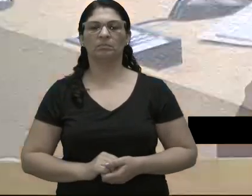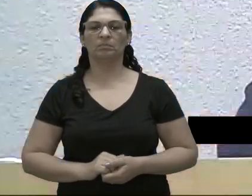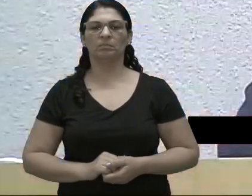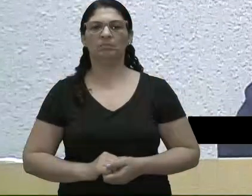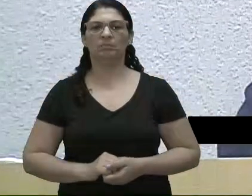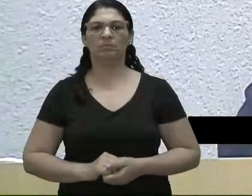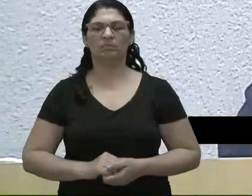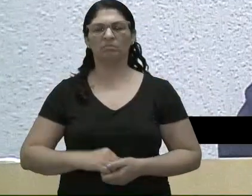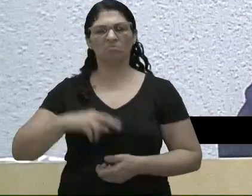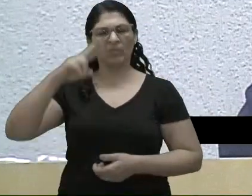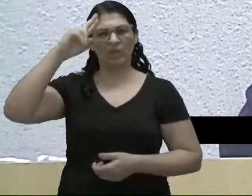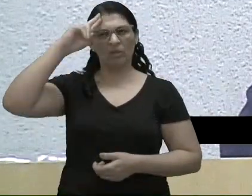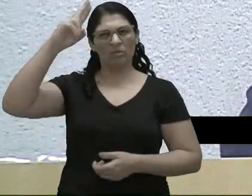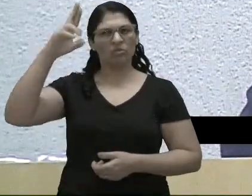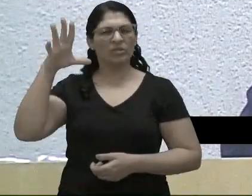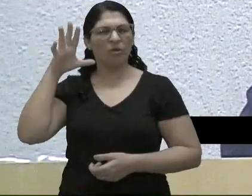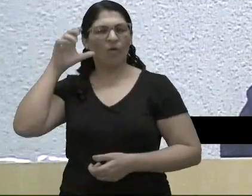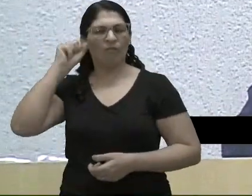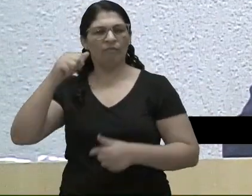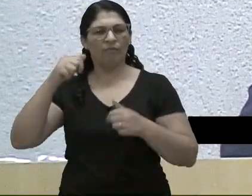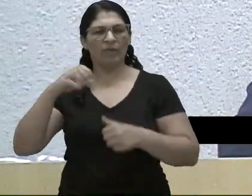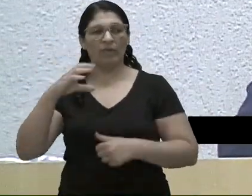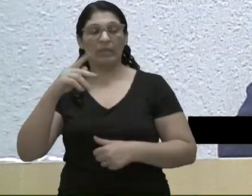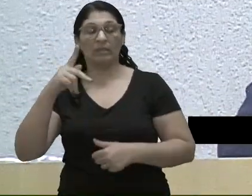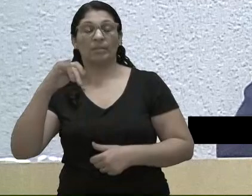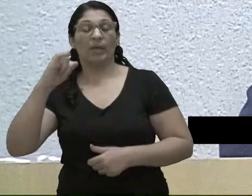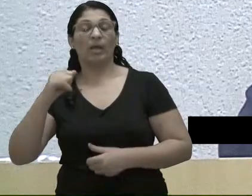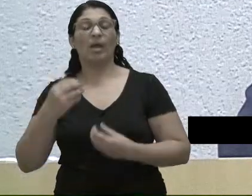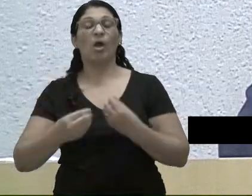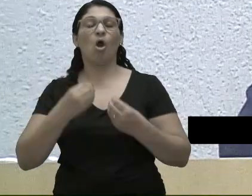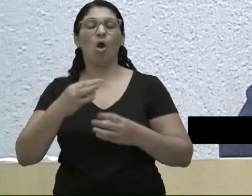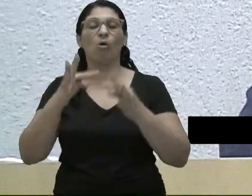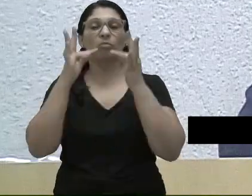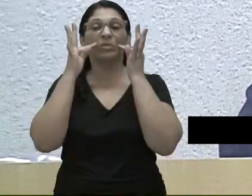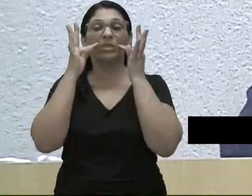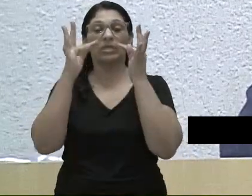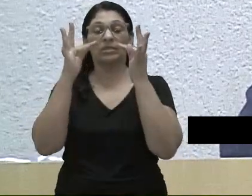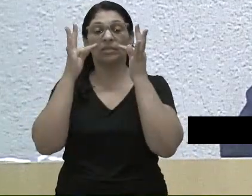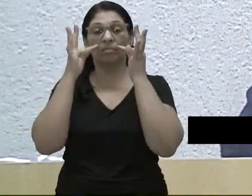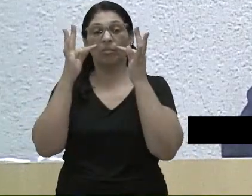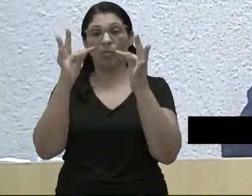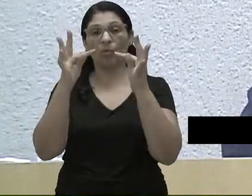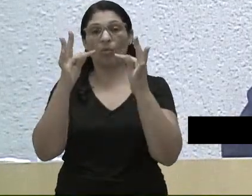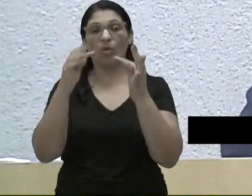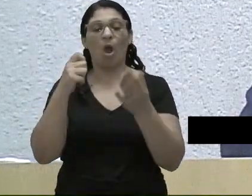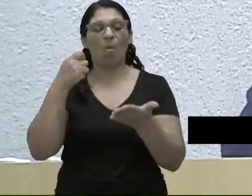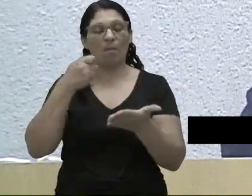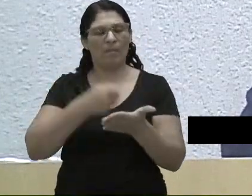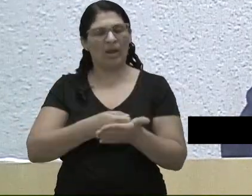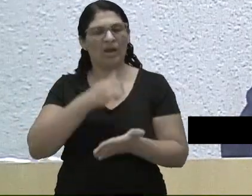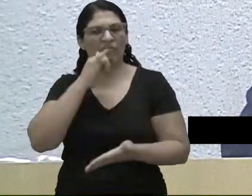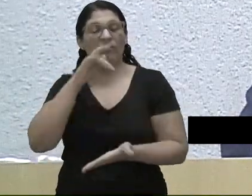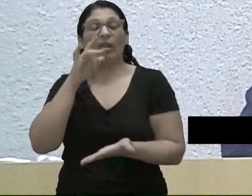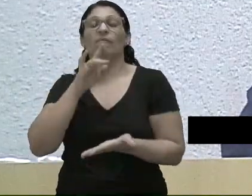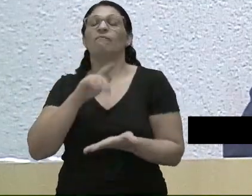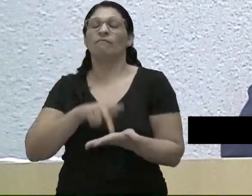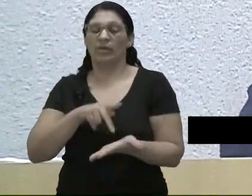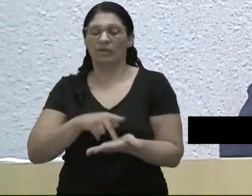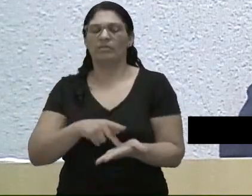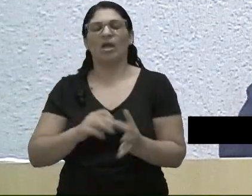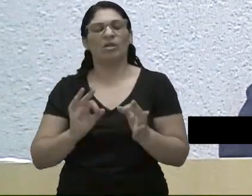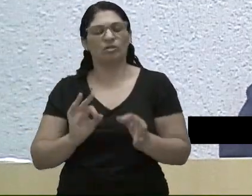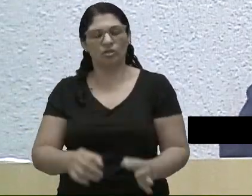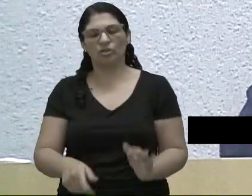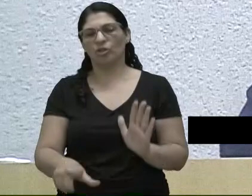O senhor está sendo ouvido nessa CPI na condição de testemunha e nessa qualidade é obrigado a falar a verdade na forma da lei, podendo